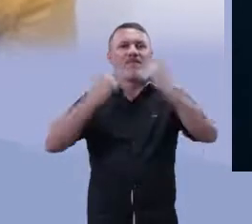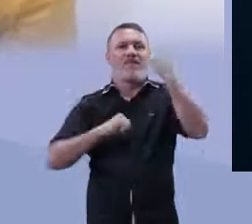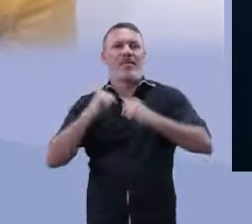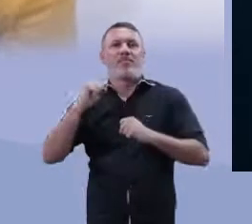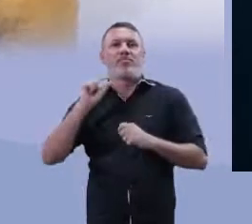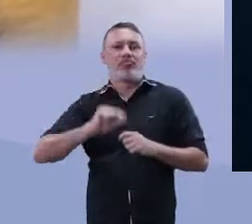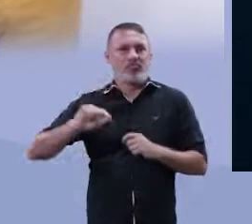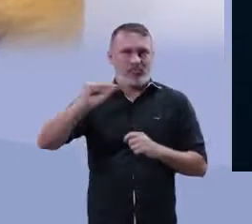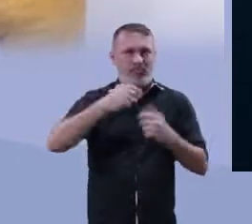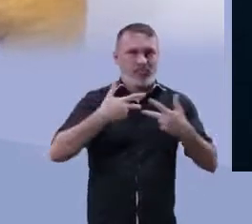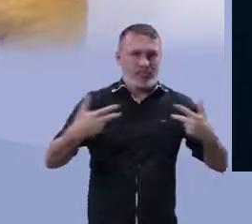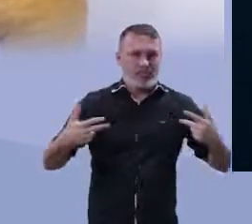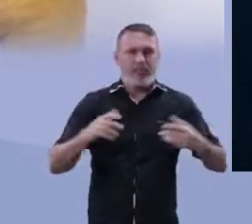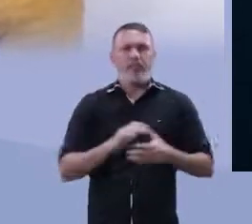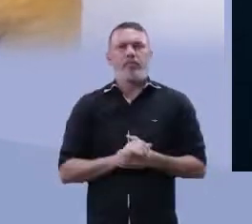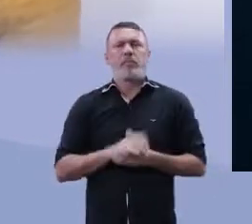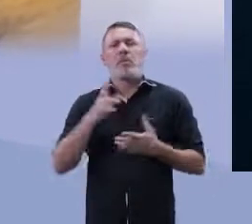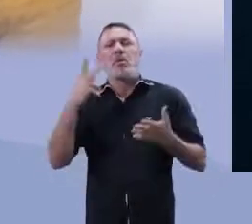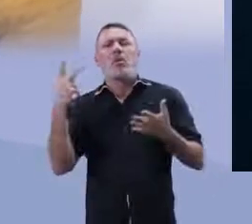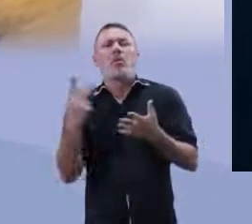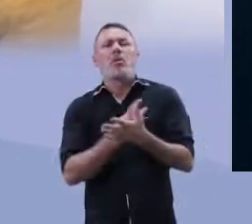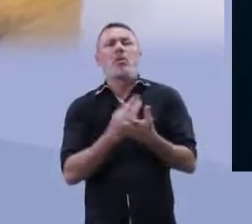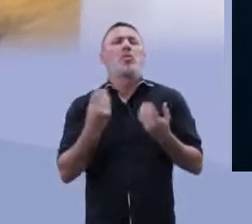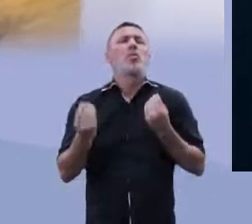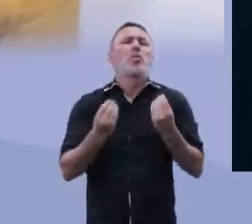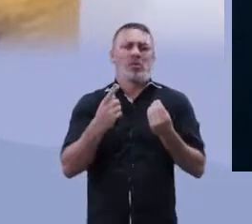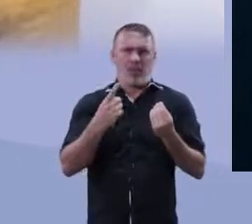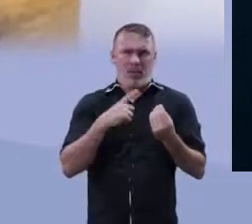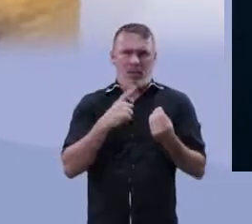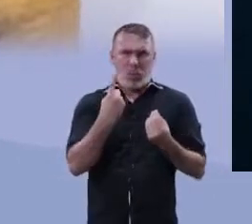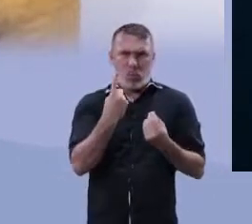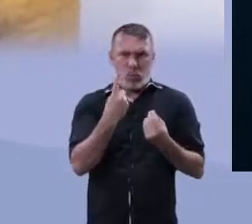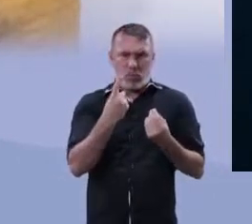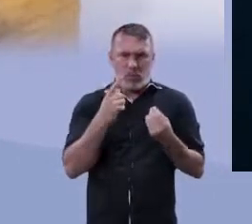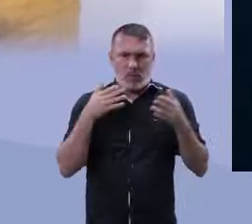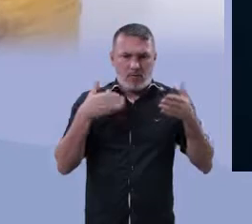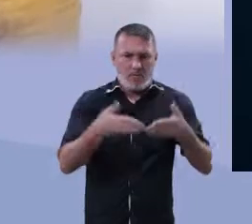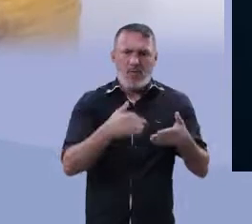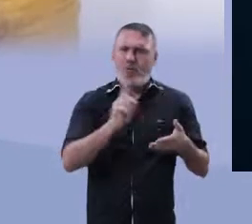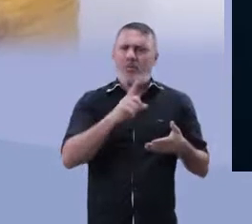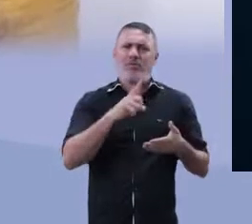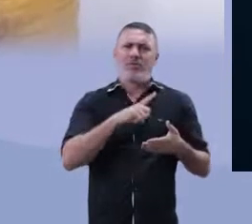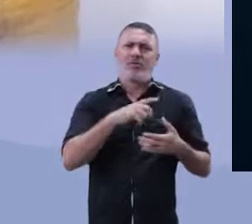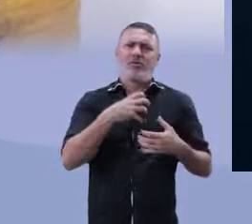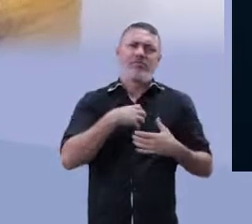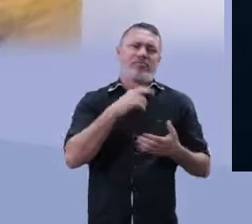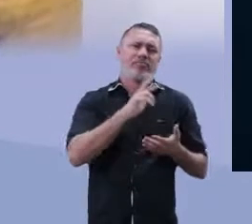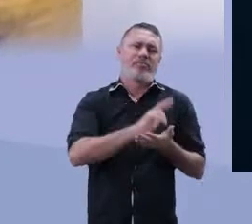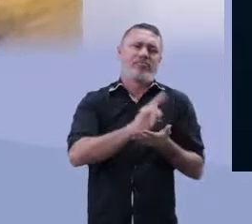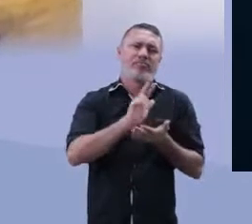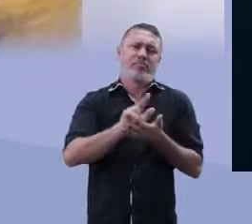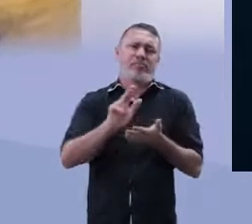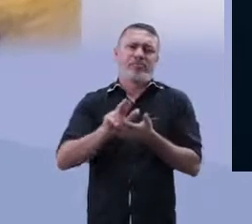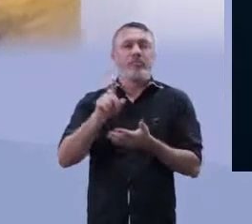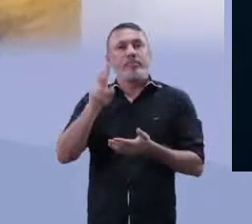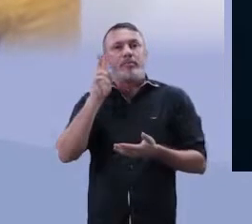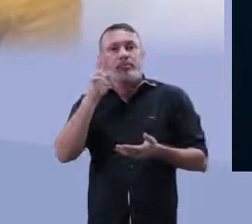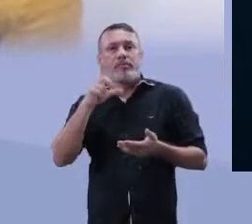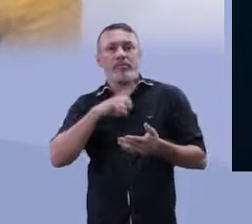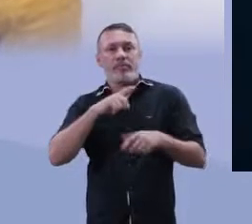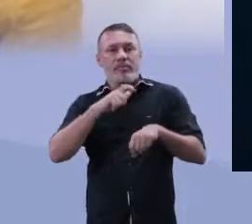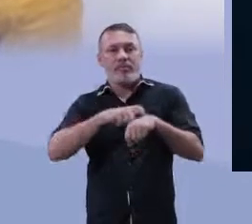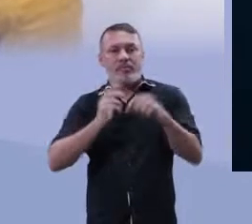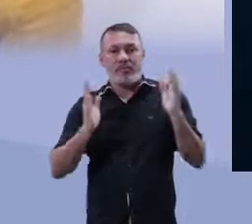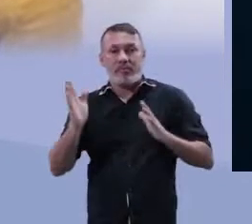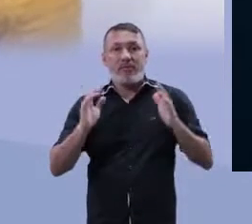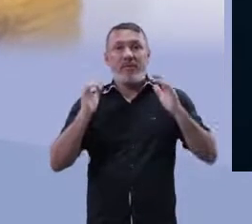industrialização. E isso, né, vai ocorrer, né, de diversas formas. Nós temos que, no primeiro momento, a indústria ela teve, no caso, aí,